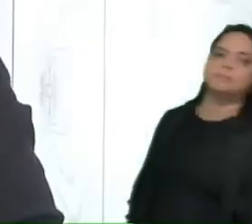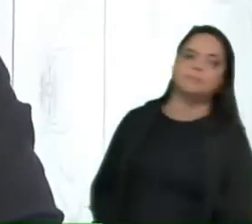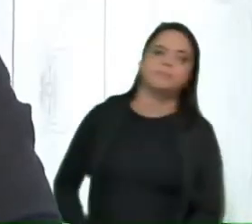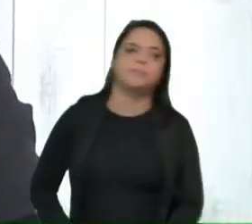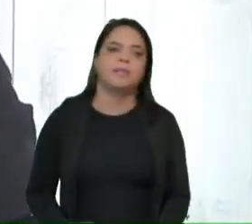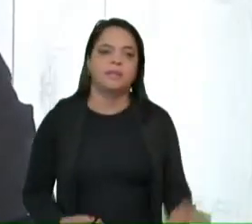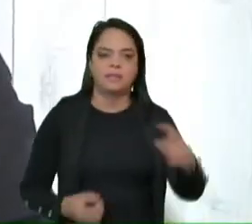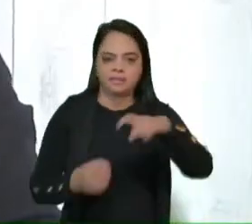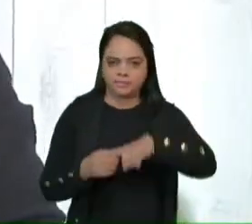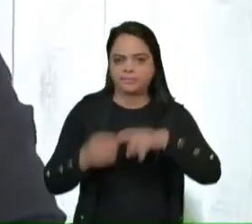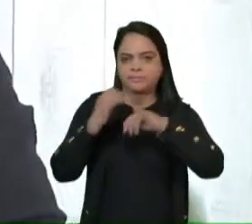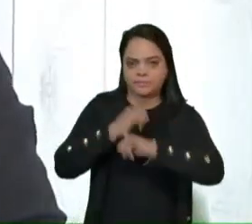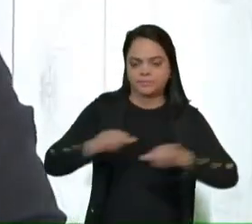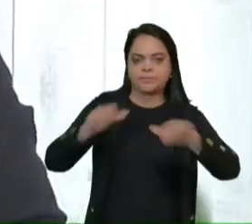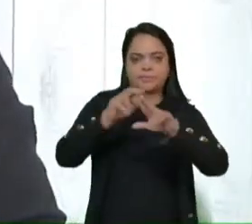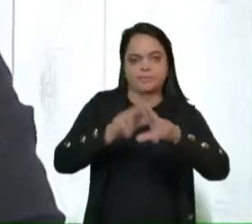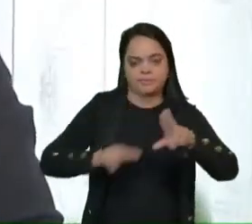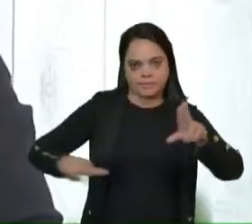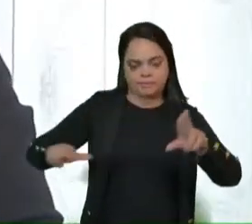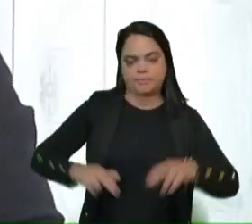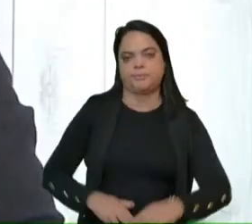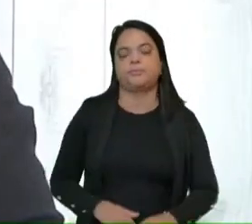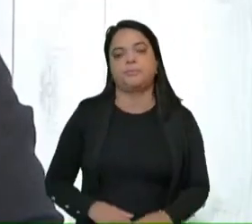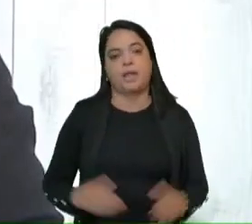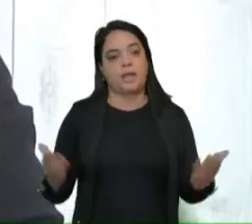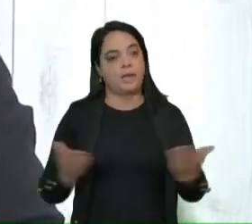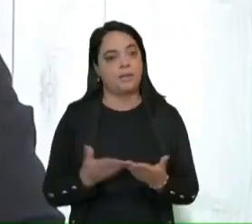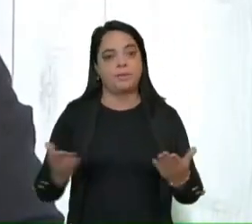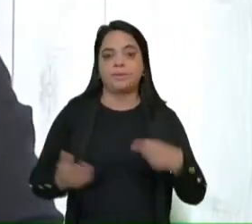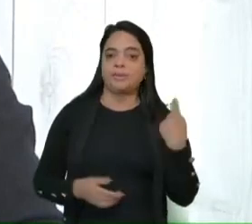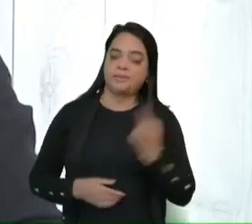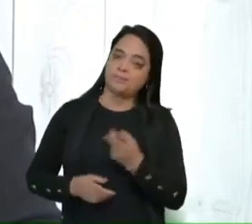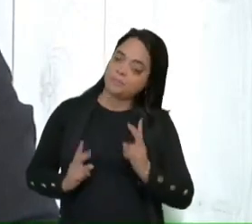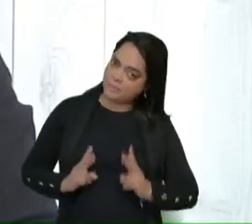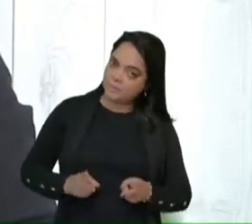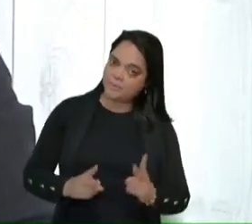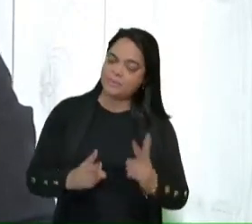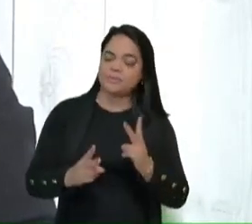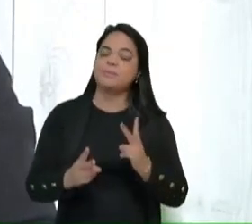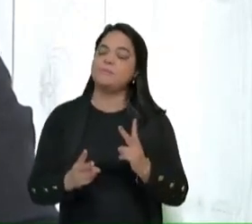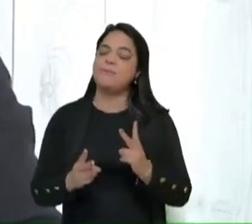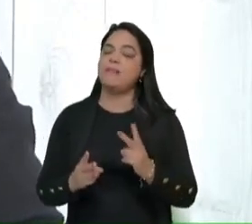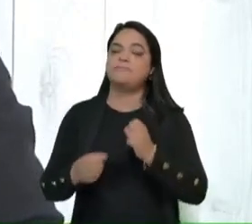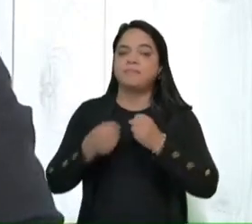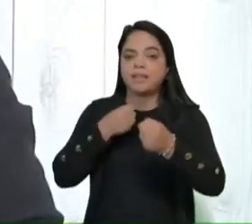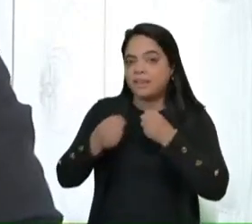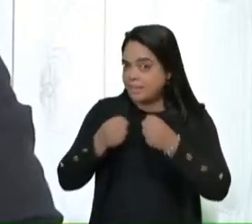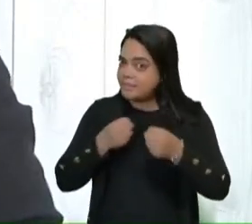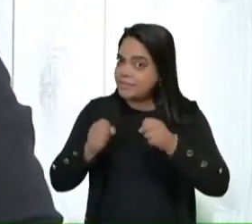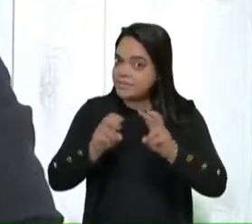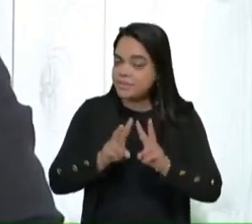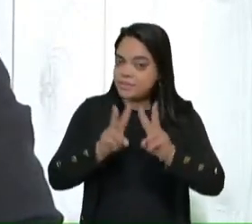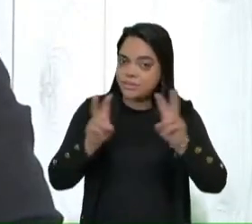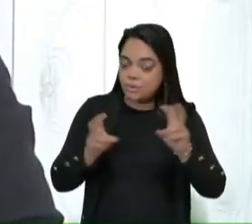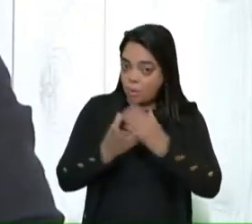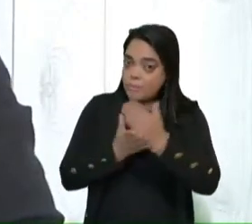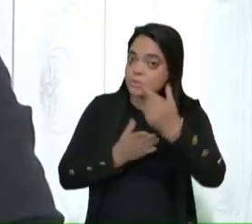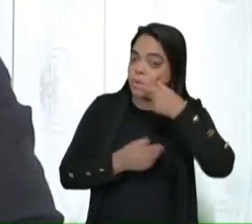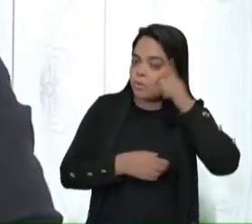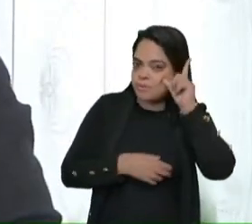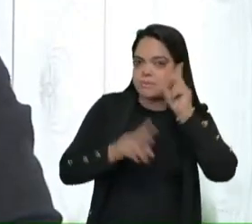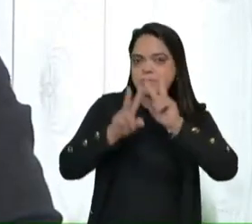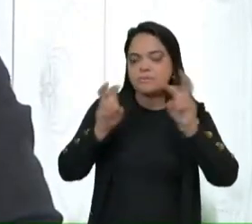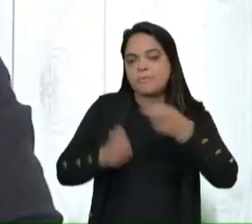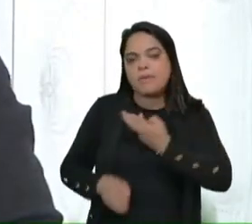estamos de volta com informativo tvu vamos agora dar continuidade à série de entrevistas que começamos